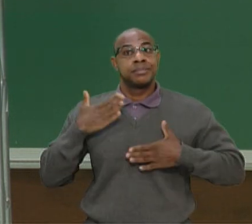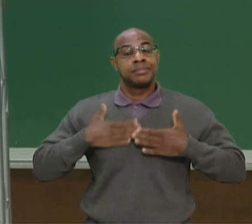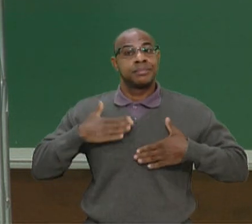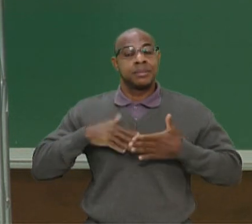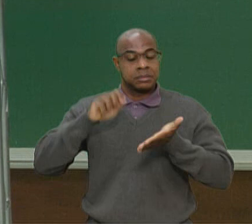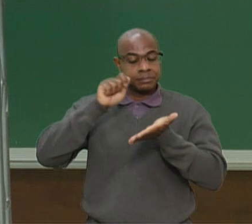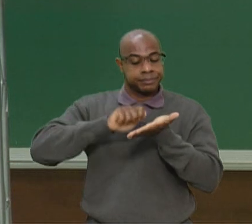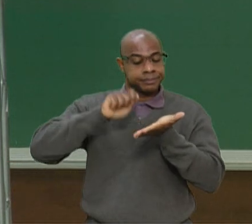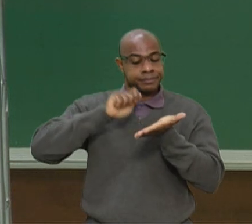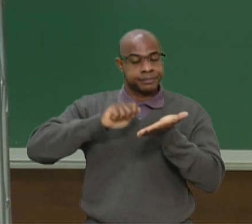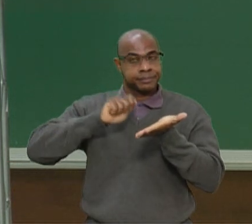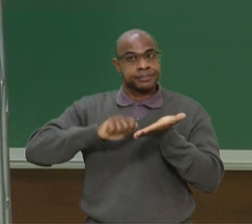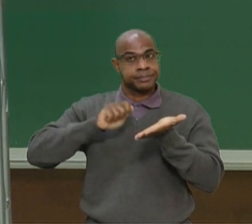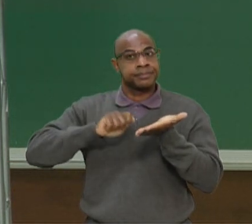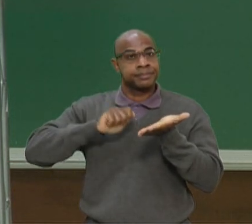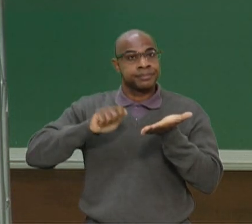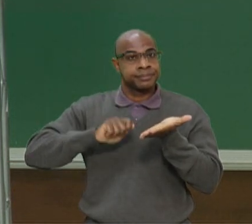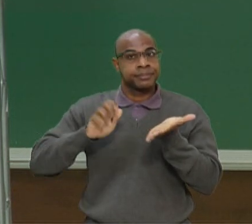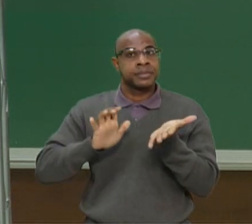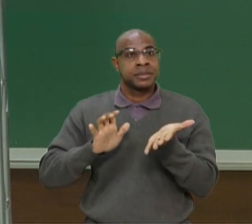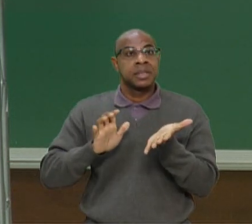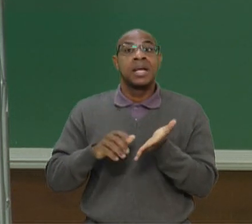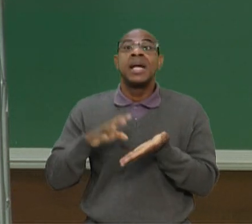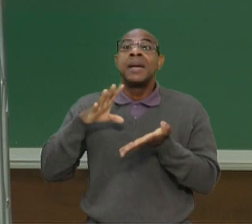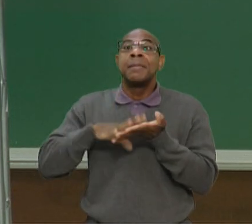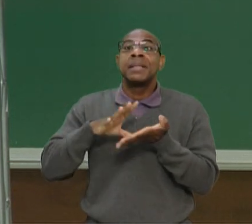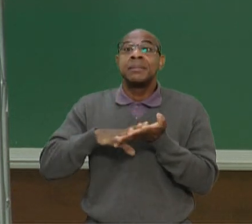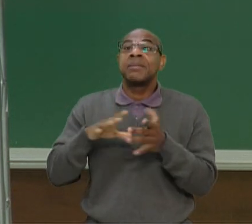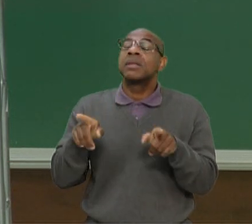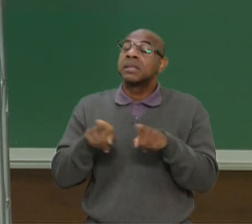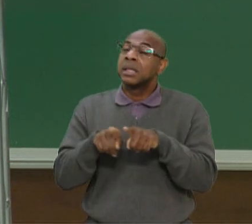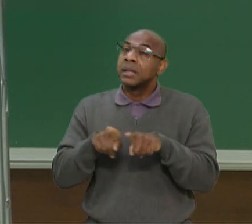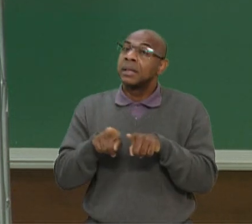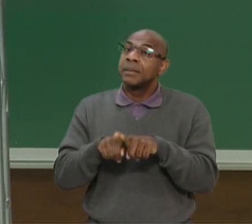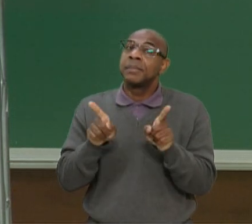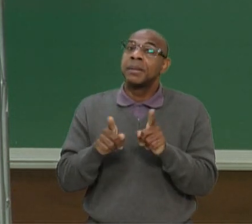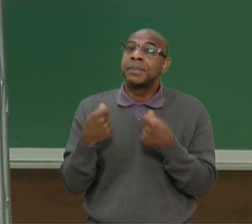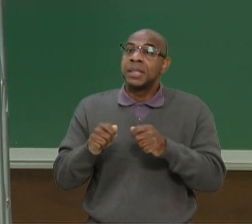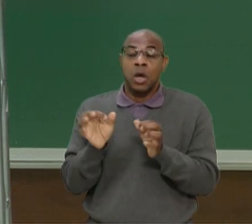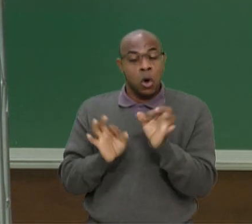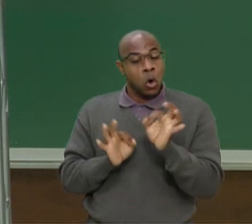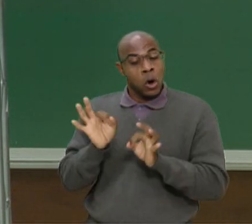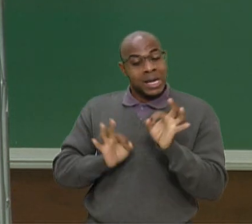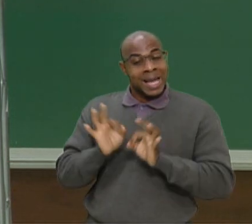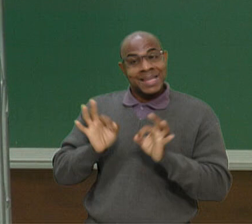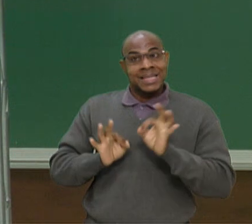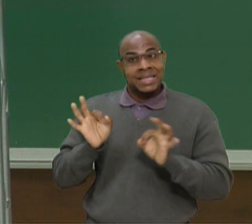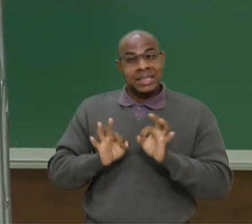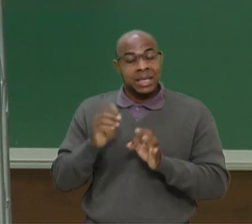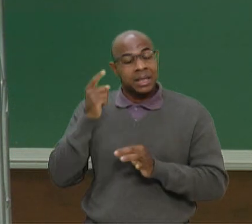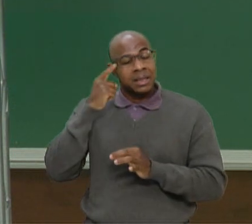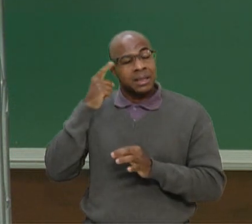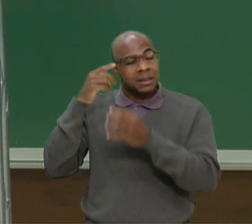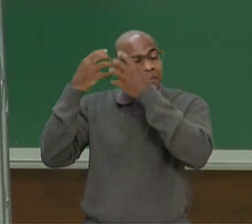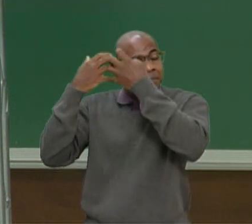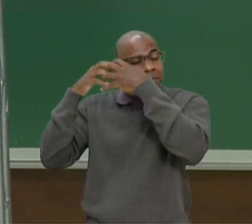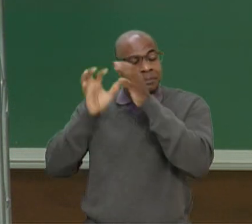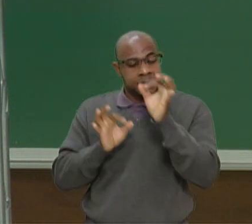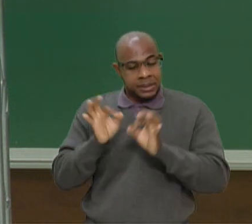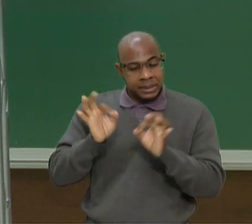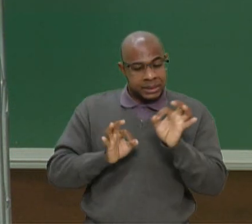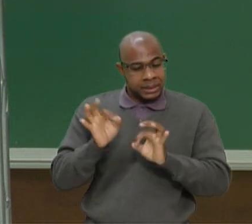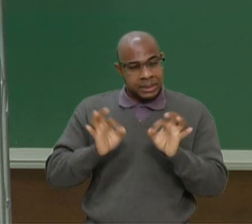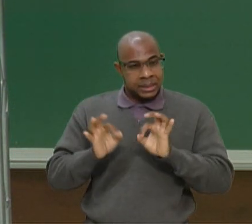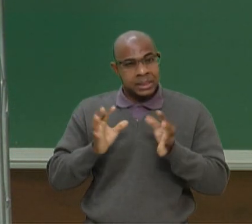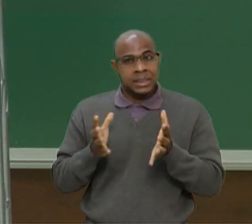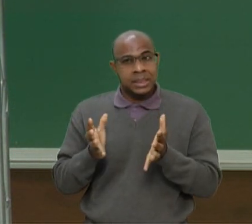acostumado a escrever detalhadamente. Em matemática também, a gente tem que organizar o raciocínio. Se a gente quiser fazer tudo de